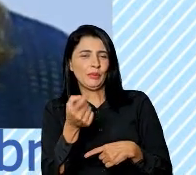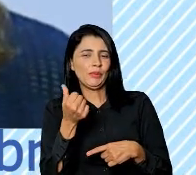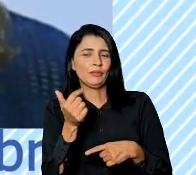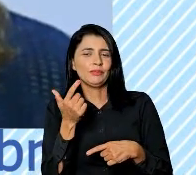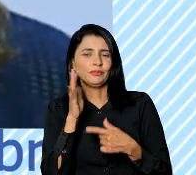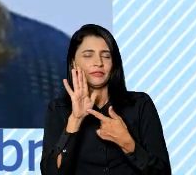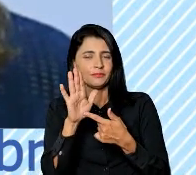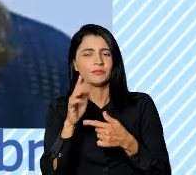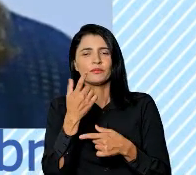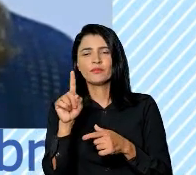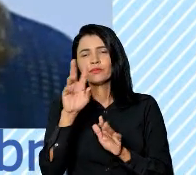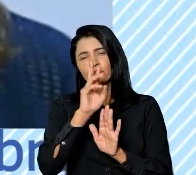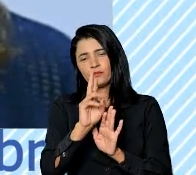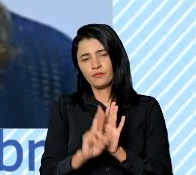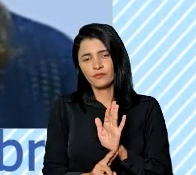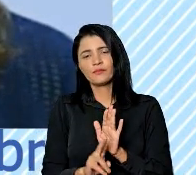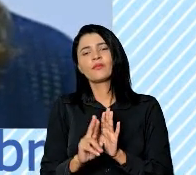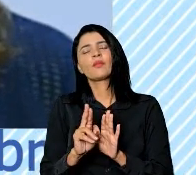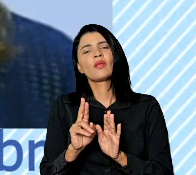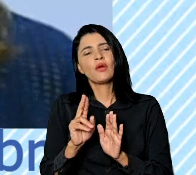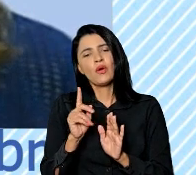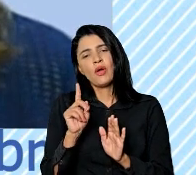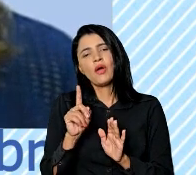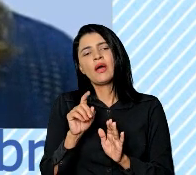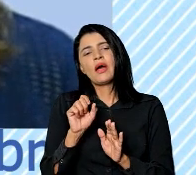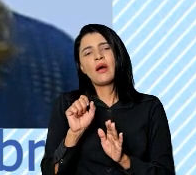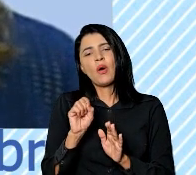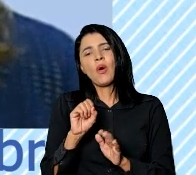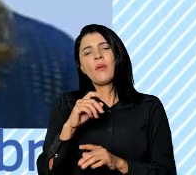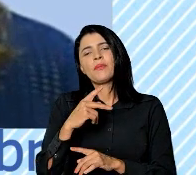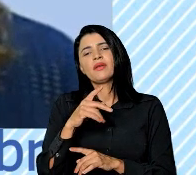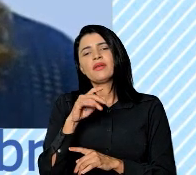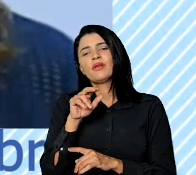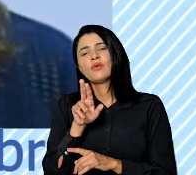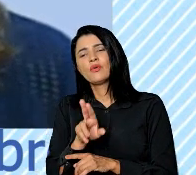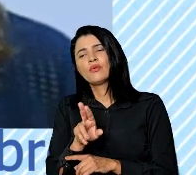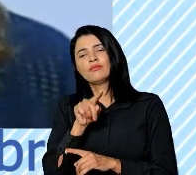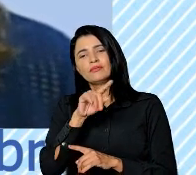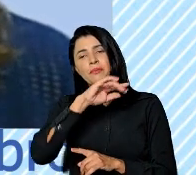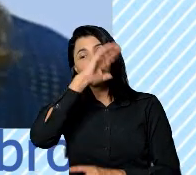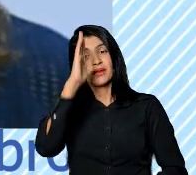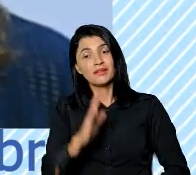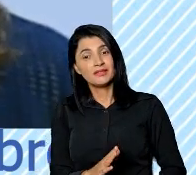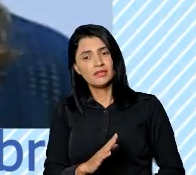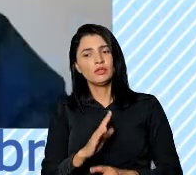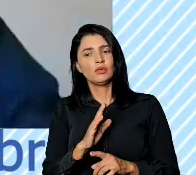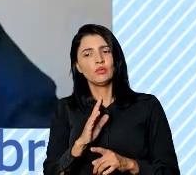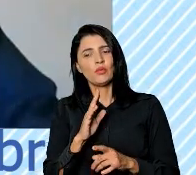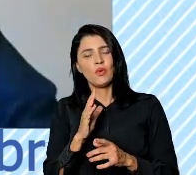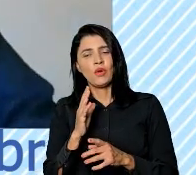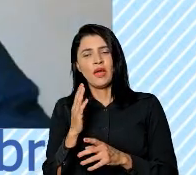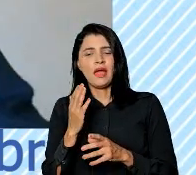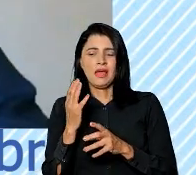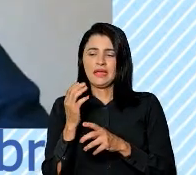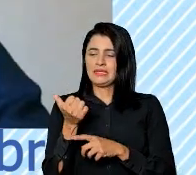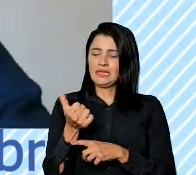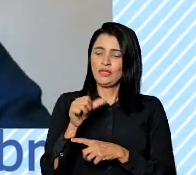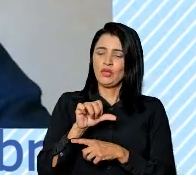IPU, como é chamado, aponta que o Brasil, no universo de 190 países, ocupa a